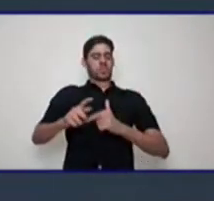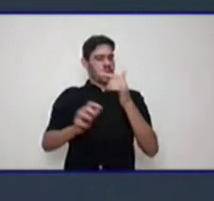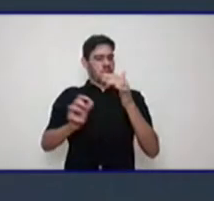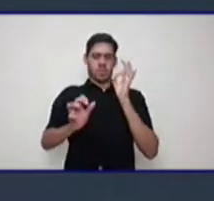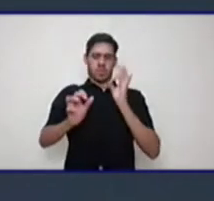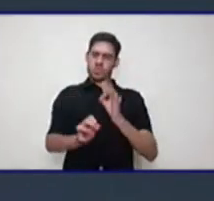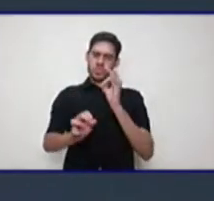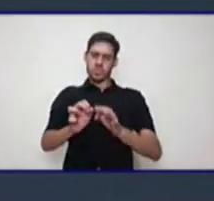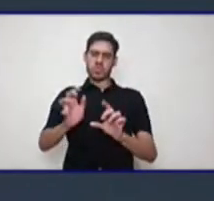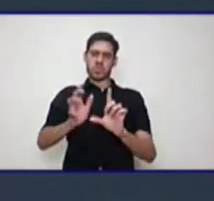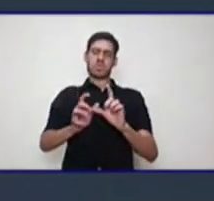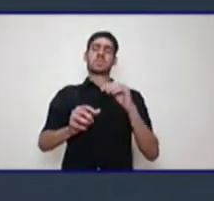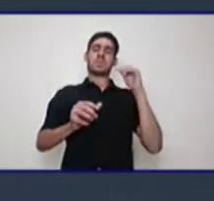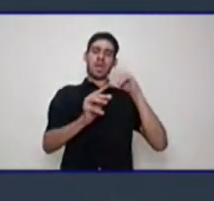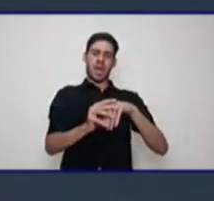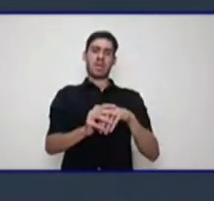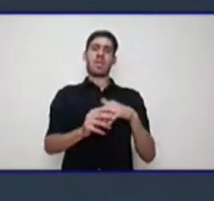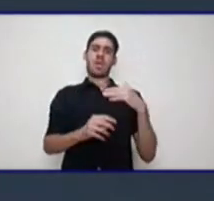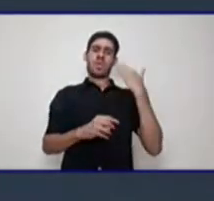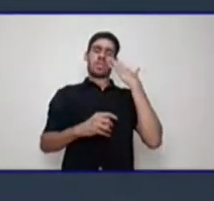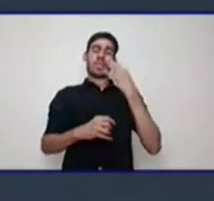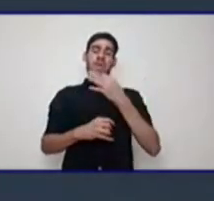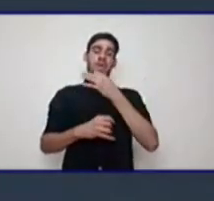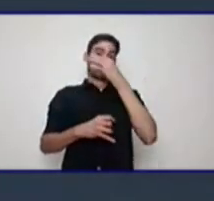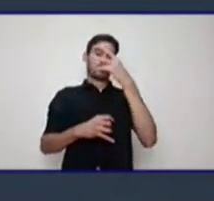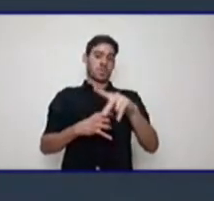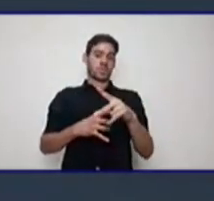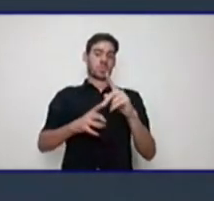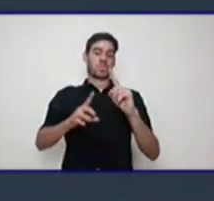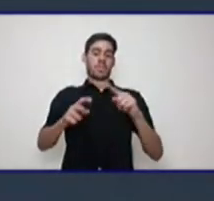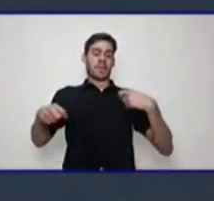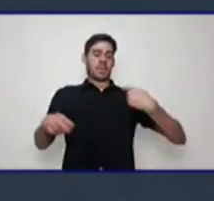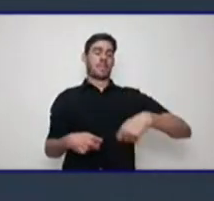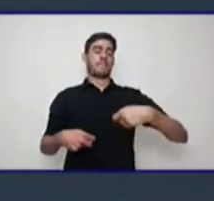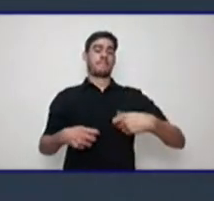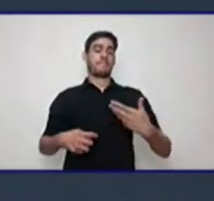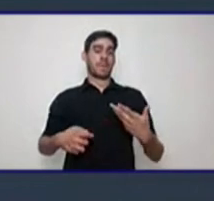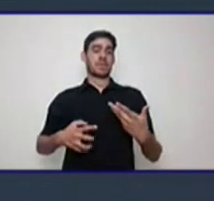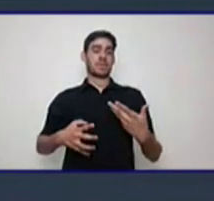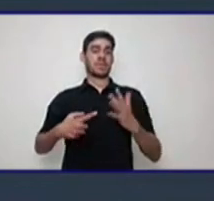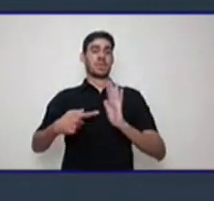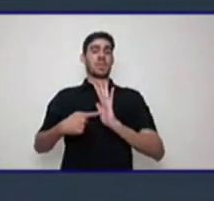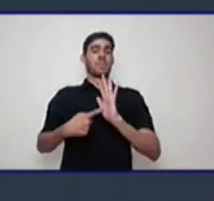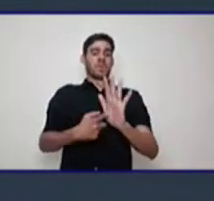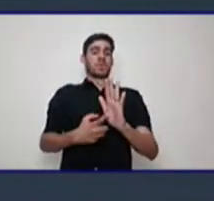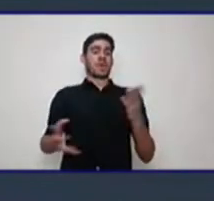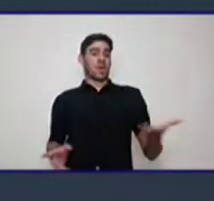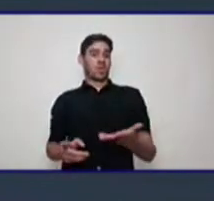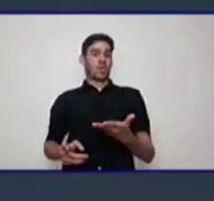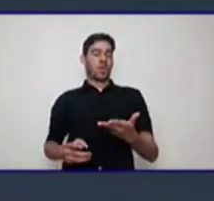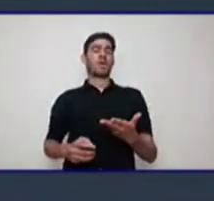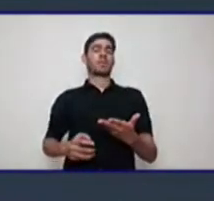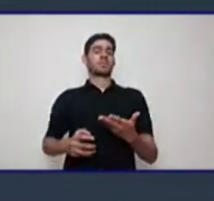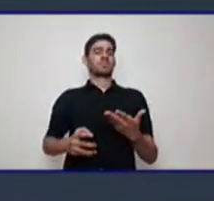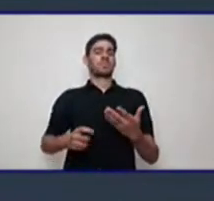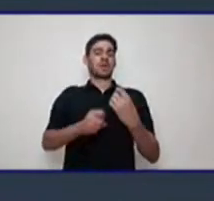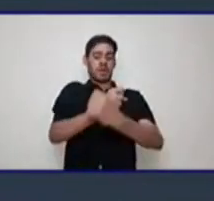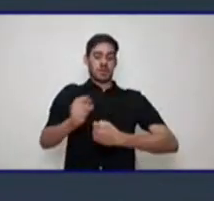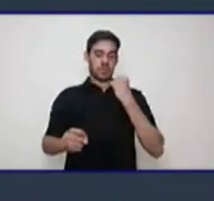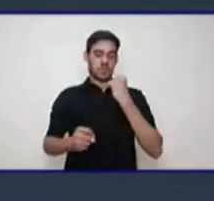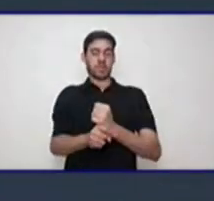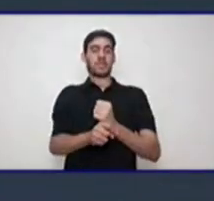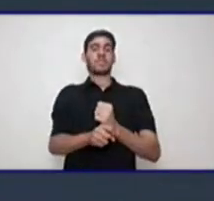entendo a posição de Vossa Excelência, presidente, há necessidade de já demonstrar desde já que o ano que vem,